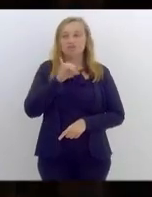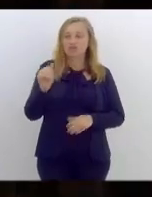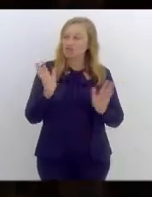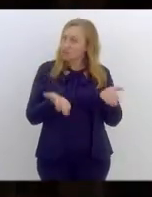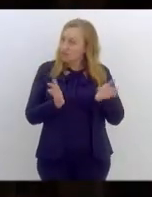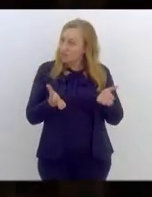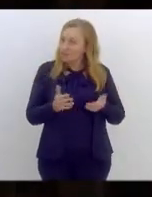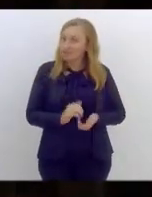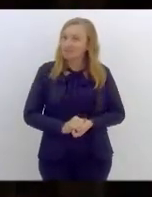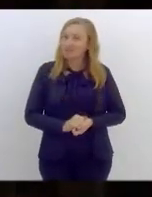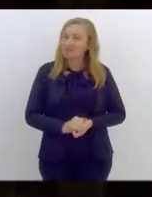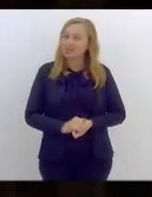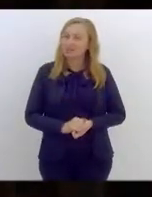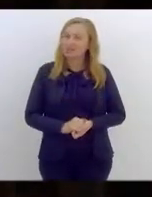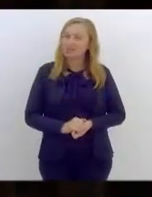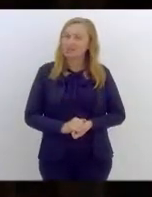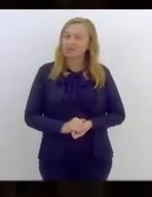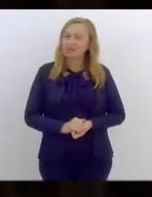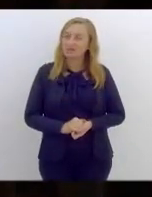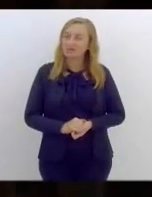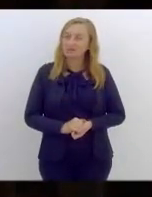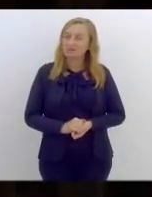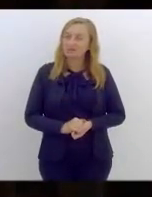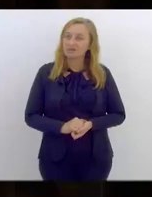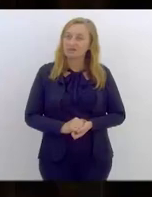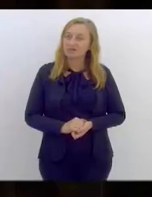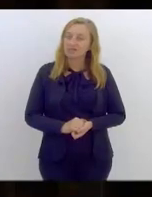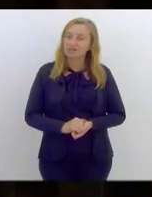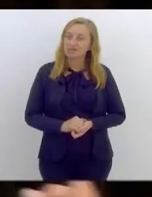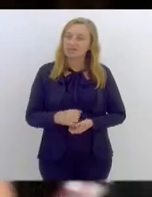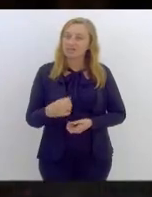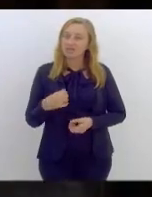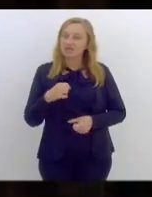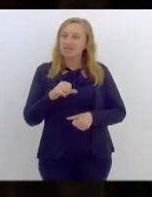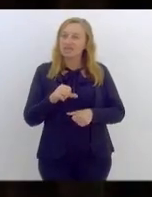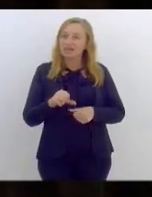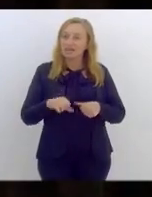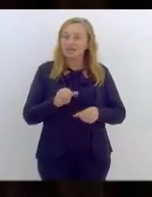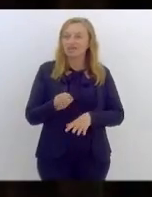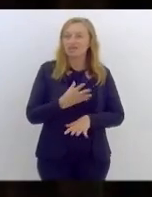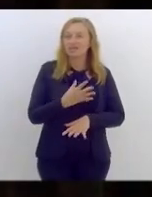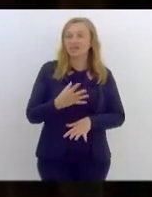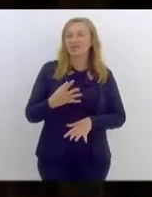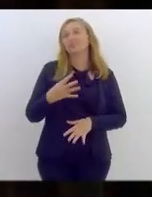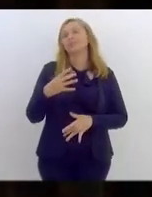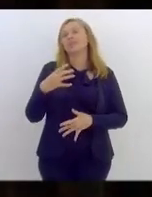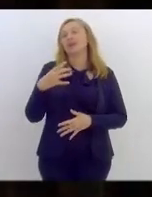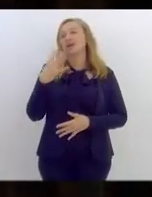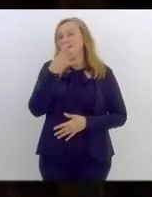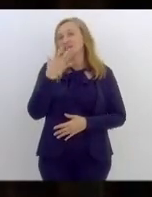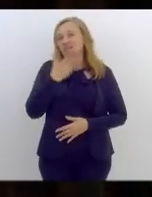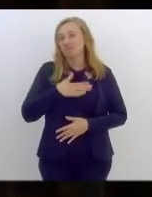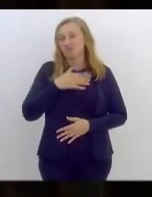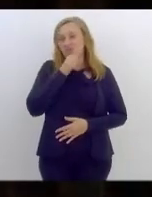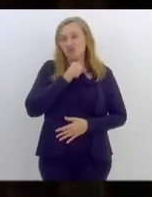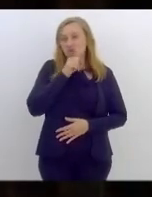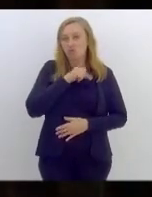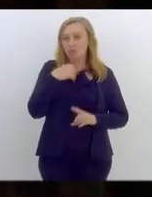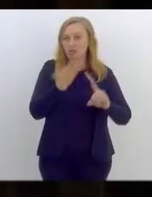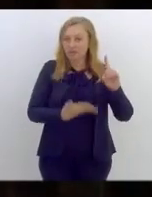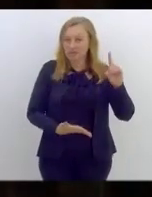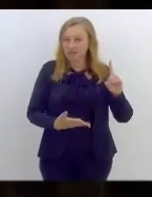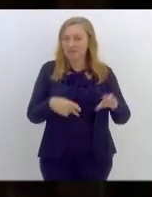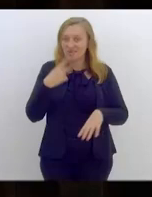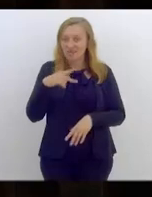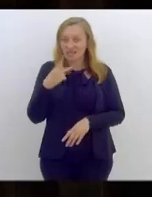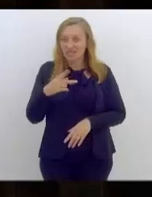hoje, reinventar um pedacinho de uma cantiga da minha avó para homenageá-la. E vou usar um pouco da fala